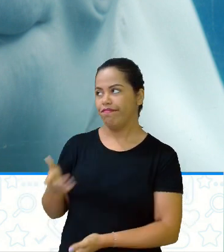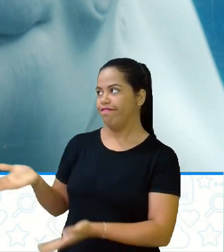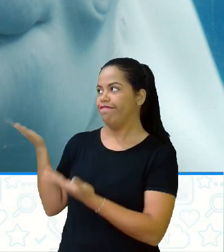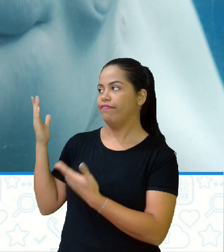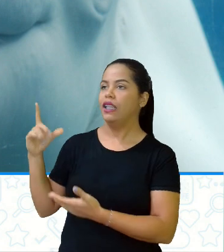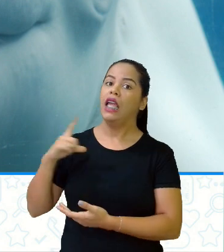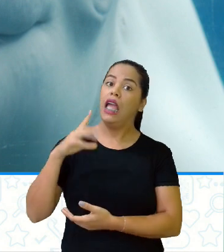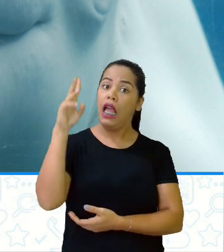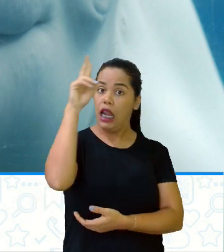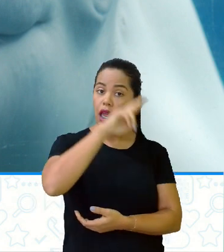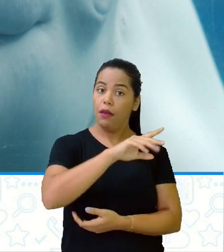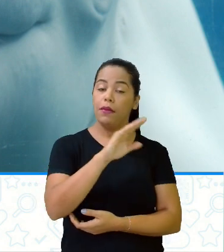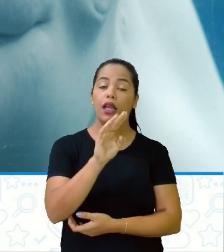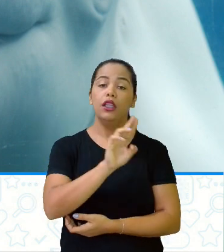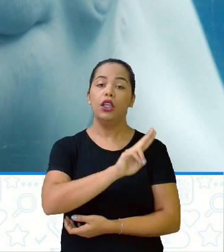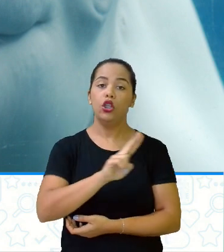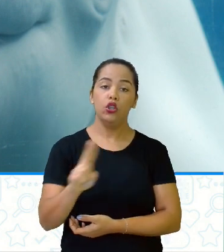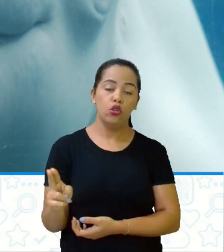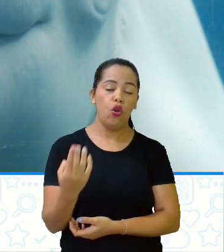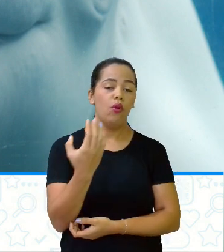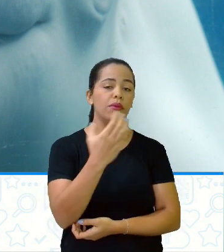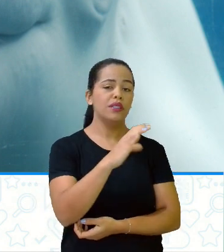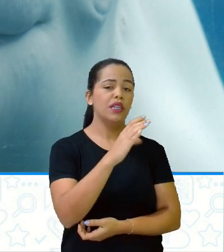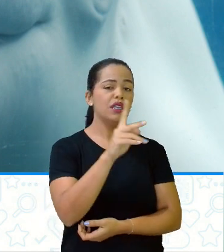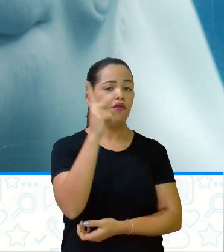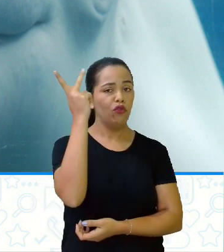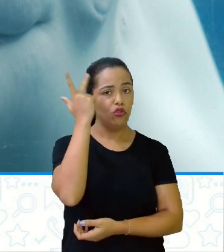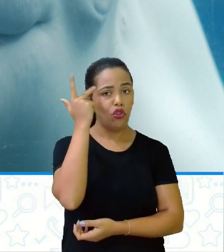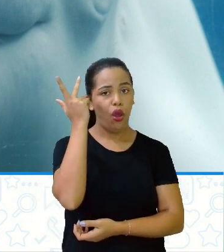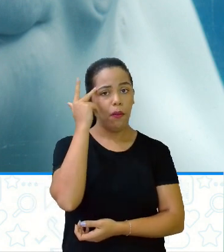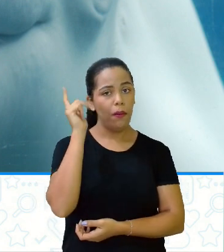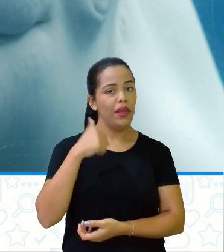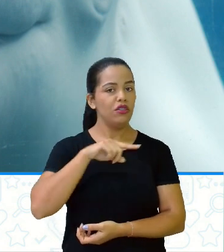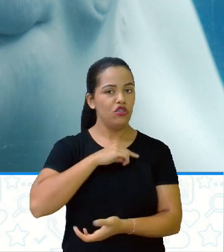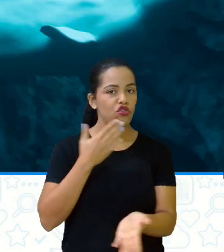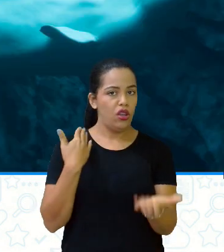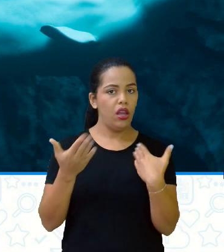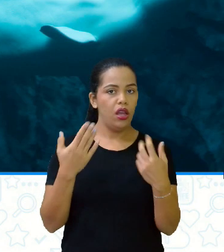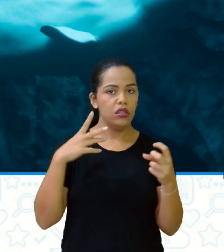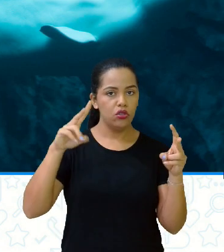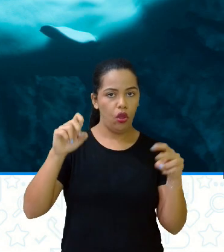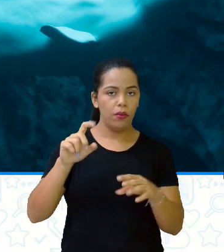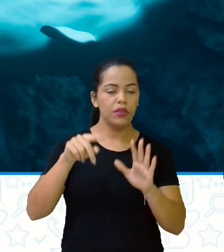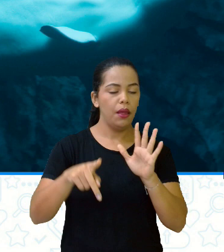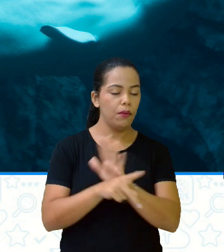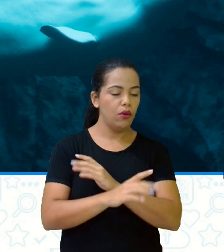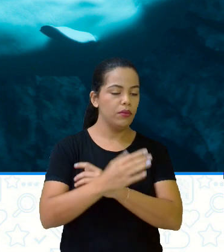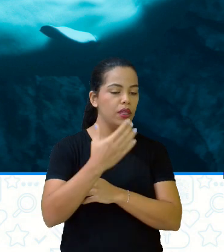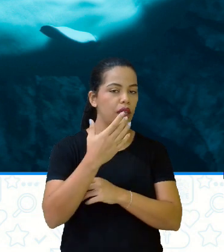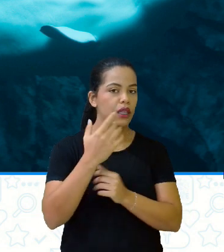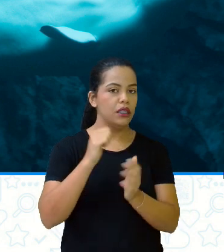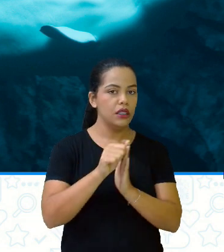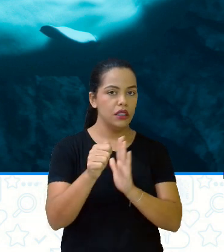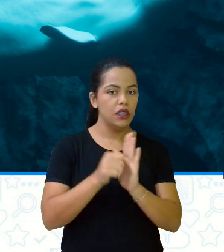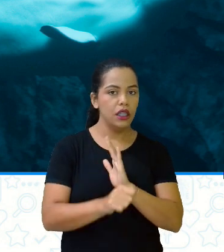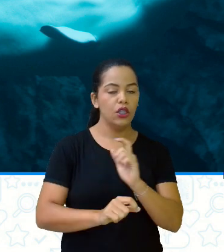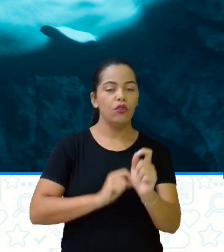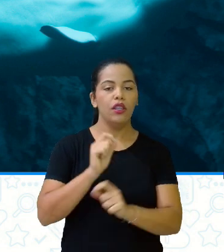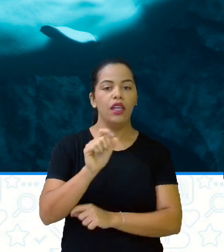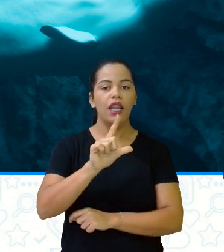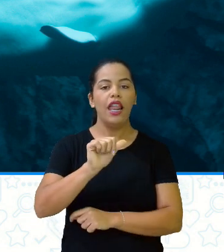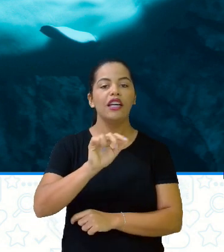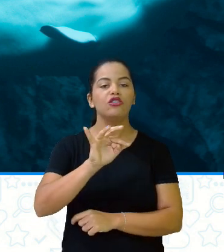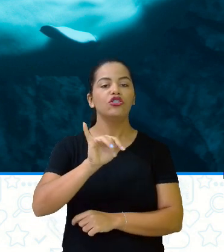nomes científicos, eles são escritos em latim. A gente já conversou sobre isso aqui, não foi? Mas o que eu posso falar sobre ela? Ela mede